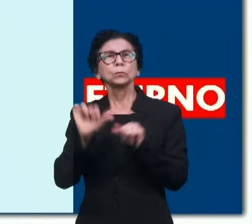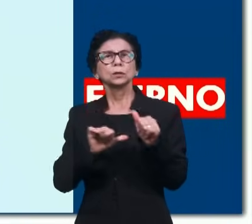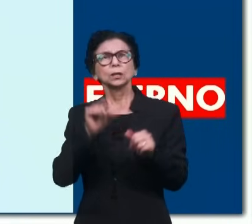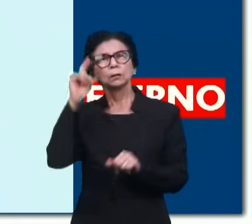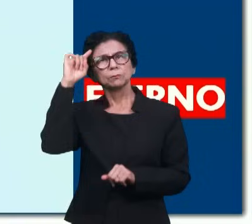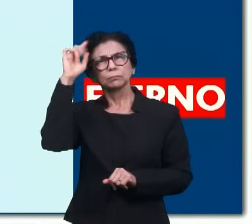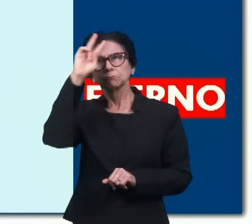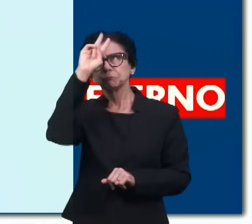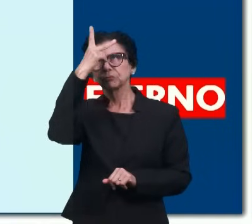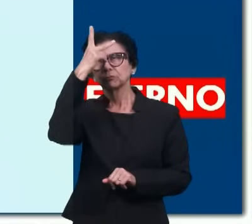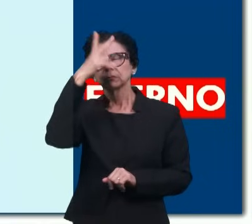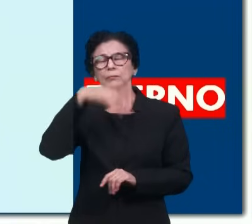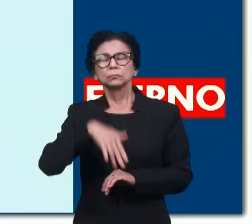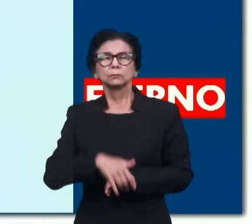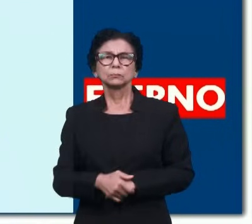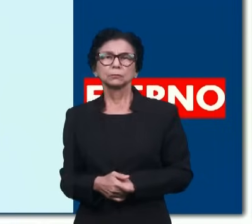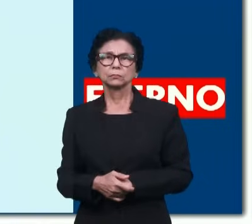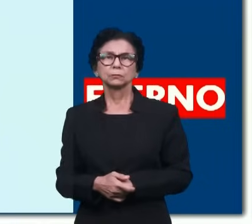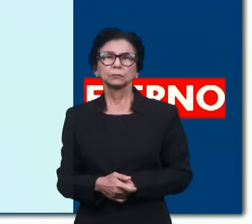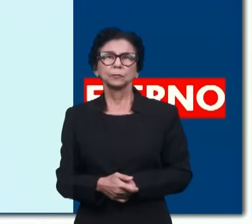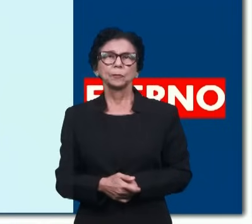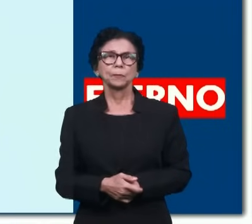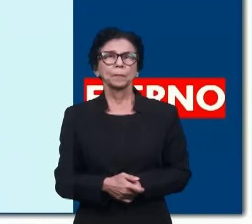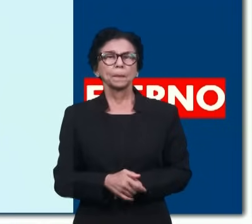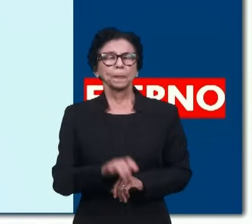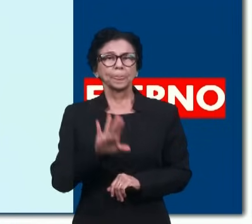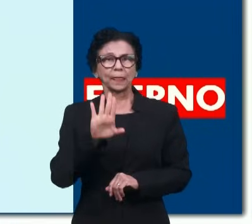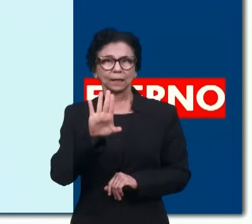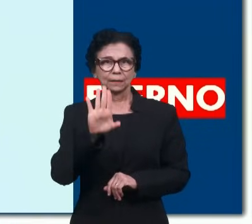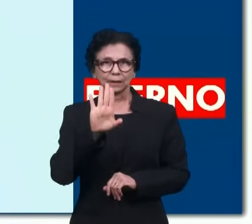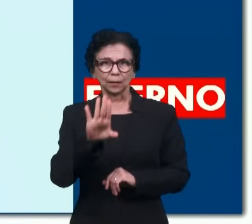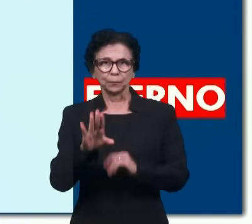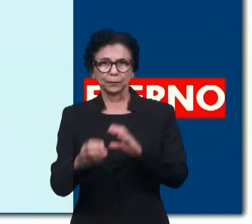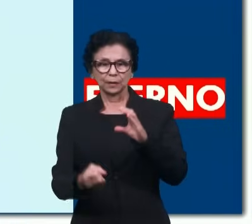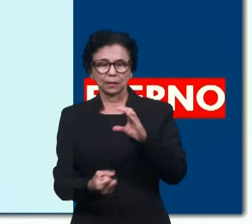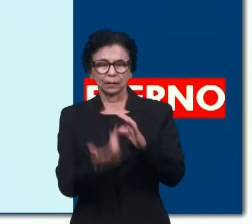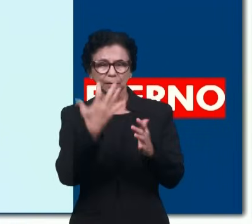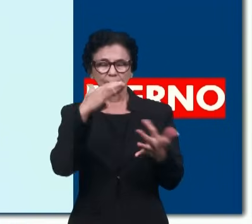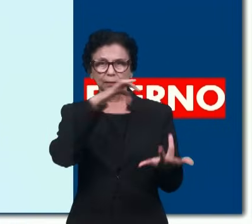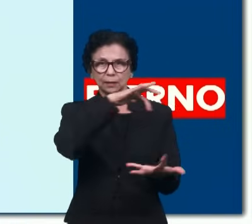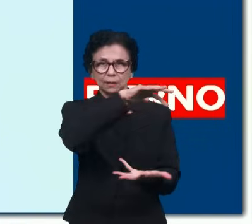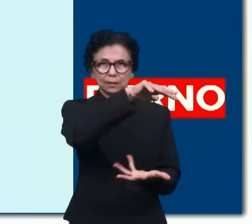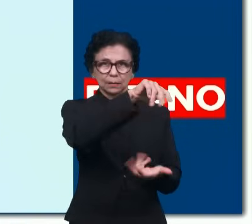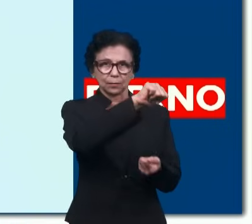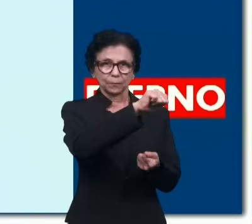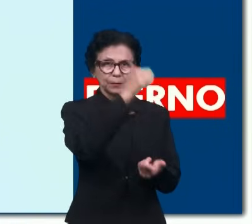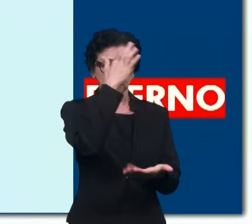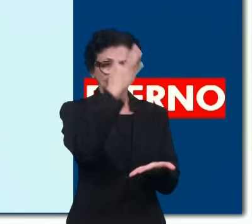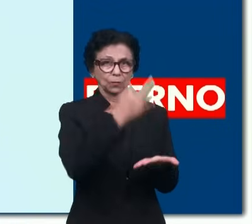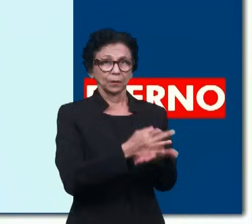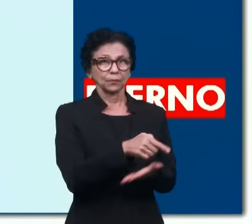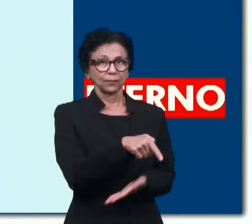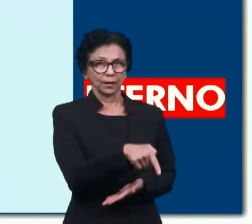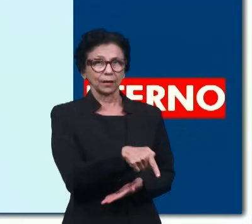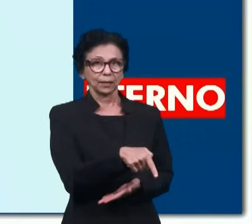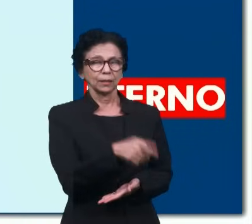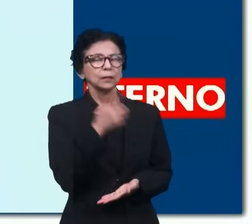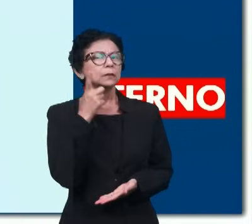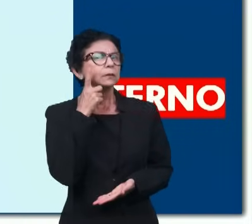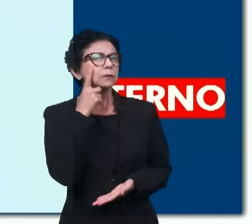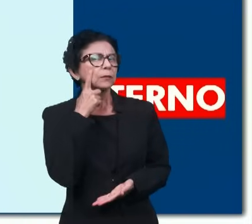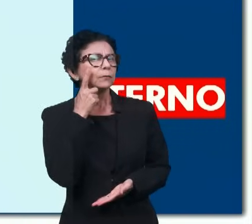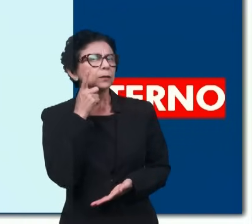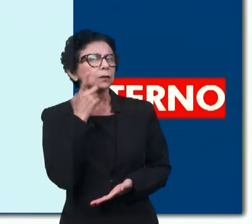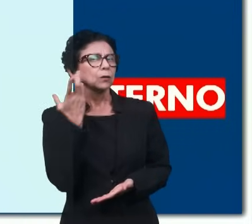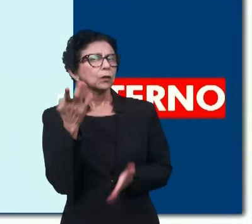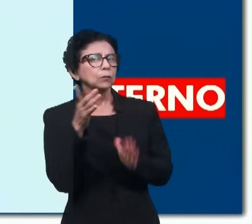fé na criação, que tem origem na obra criadora. E você vai ver o texto